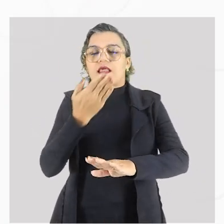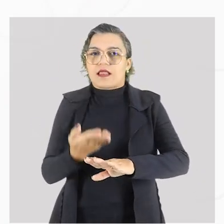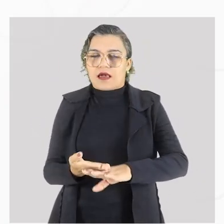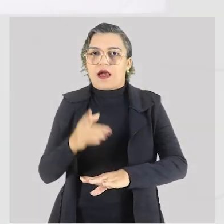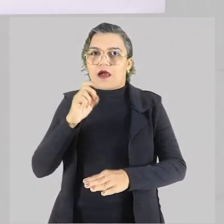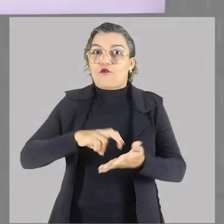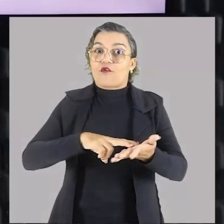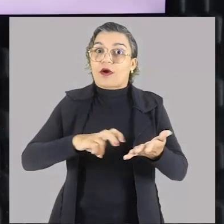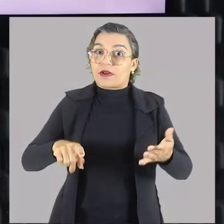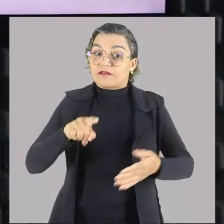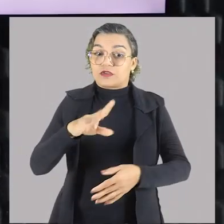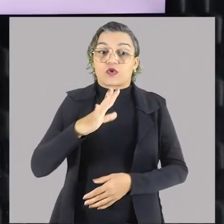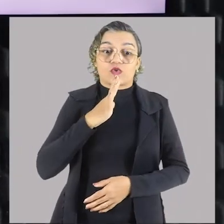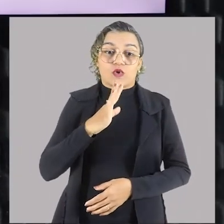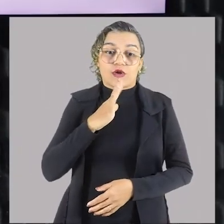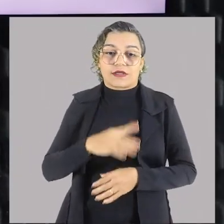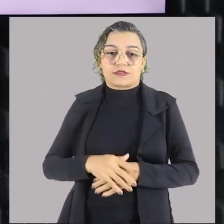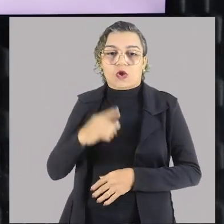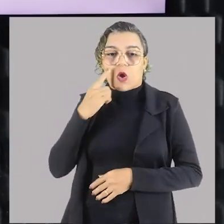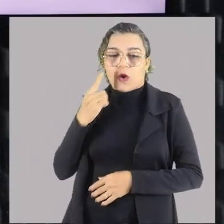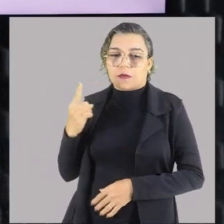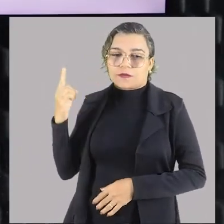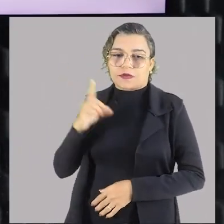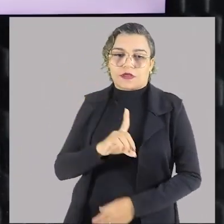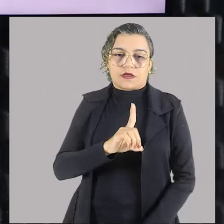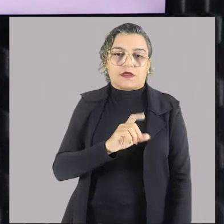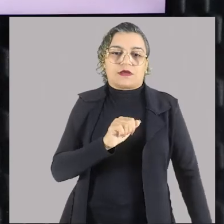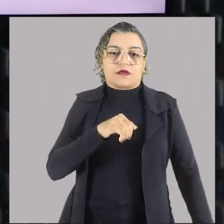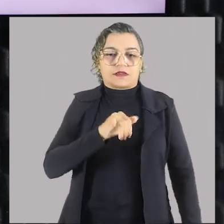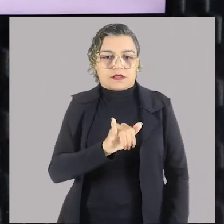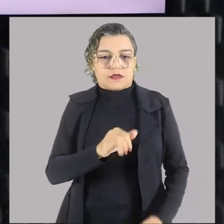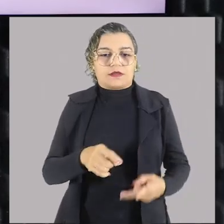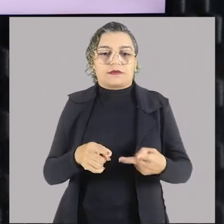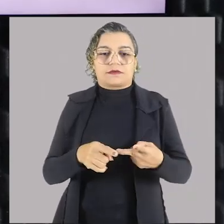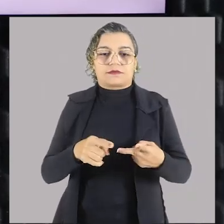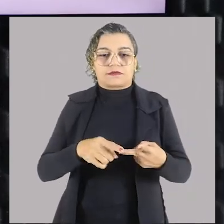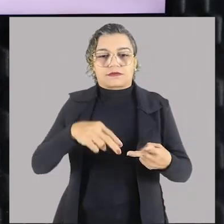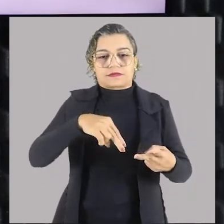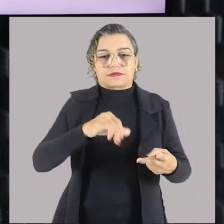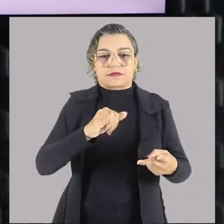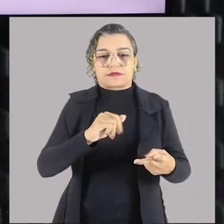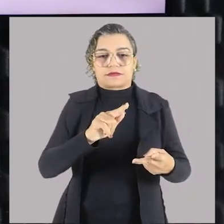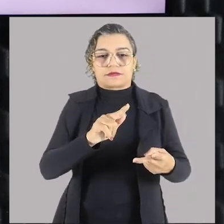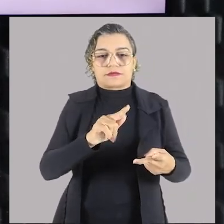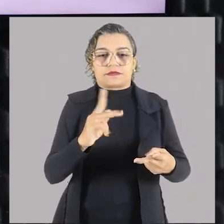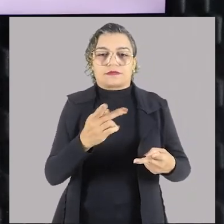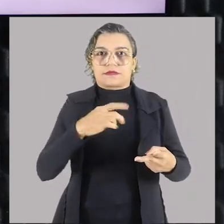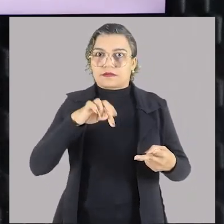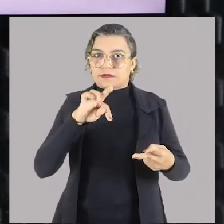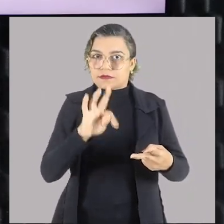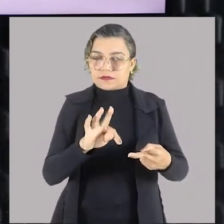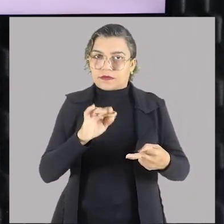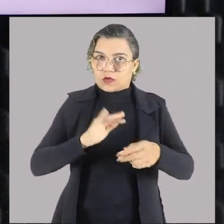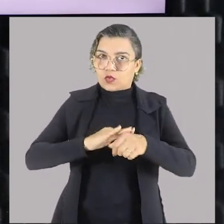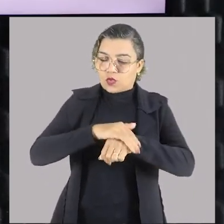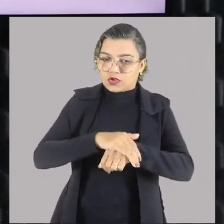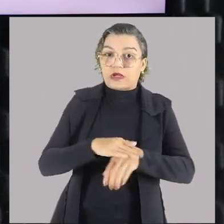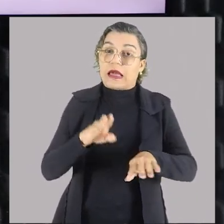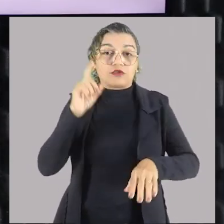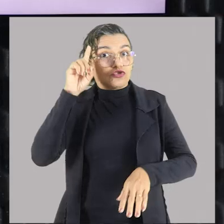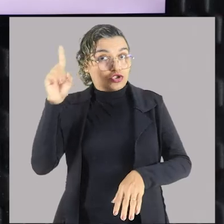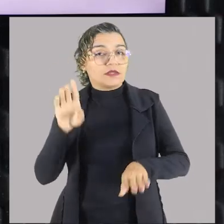viram. Day, night, dia, a noite. Esse dia e noite, ele é dividido em